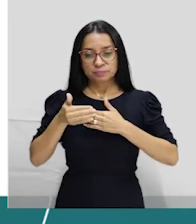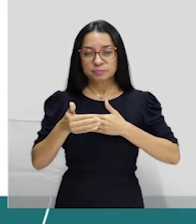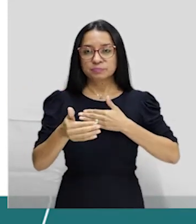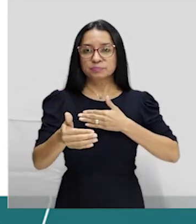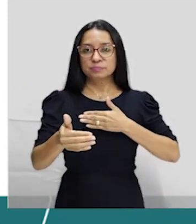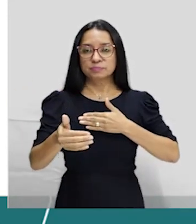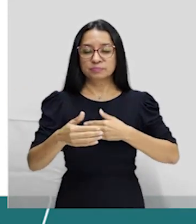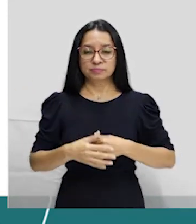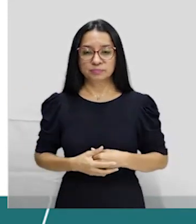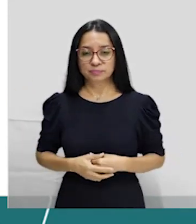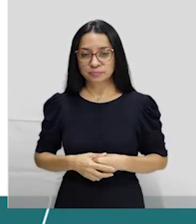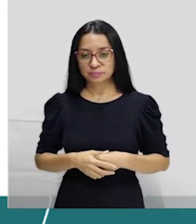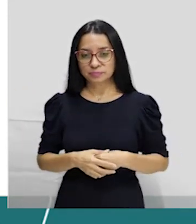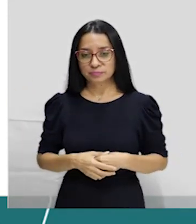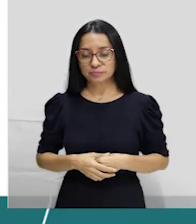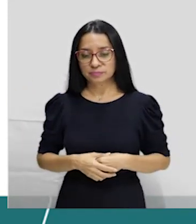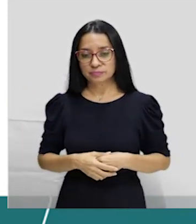legal.